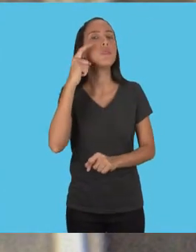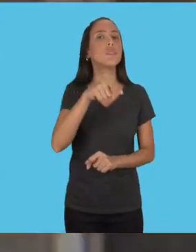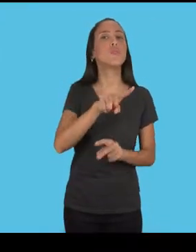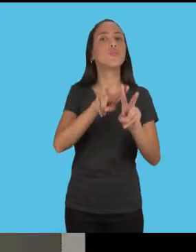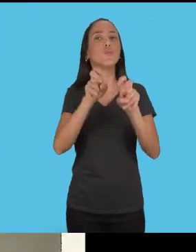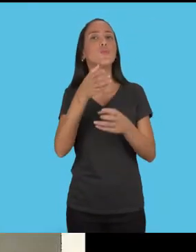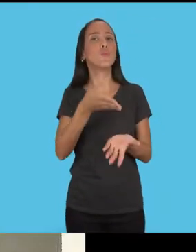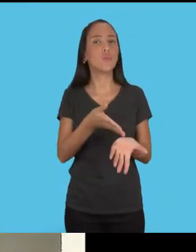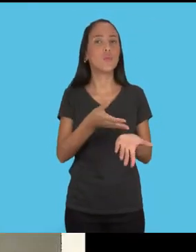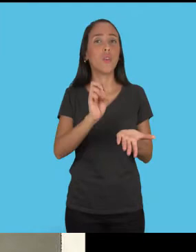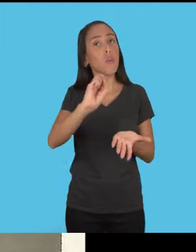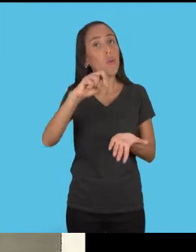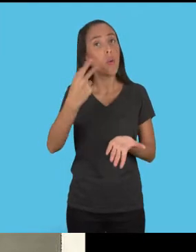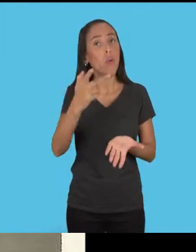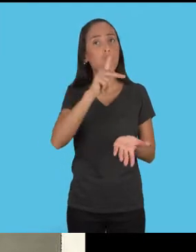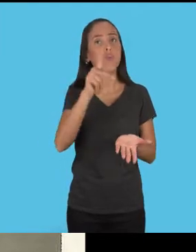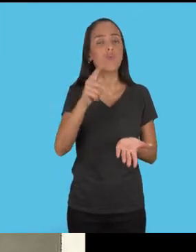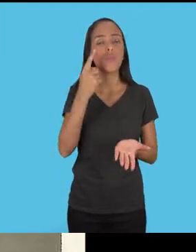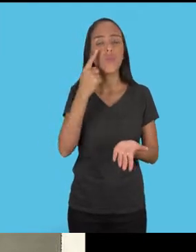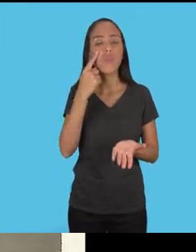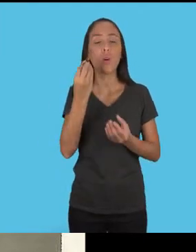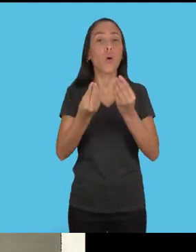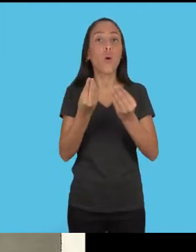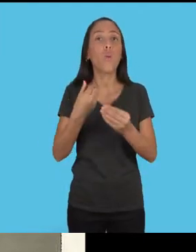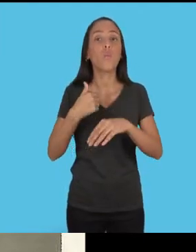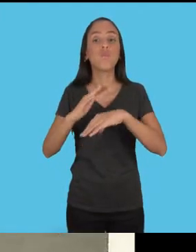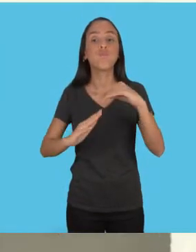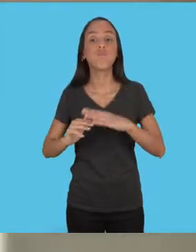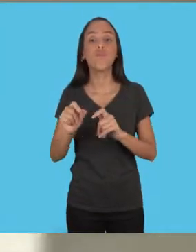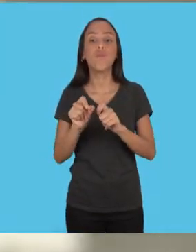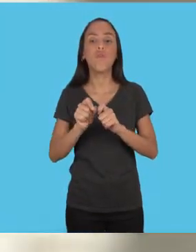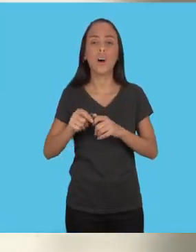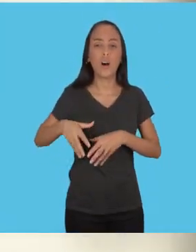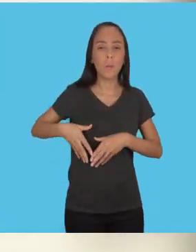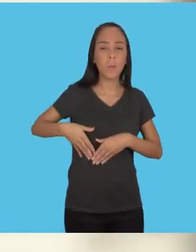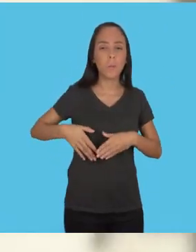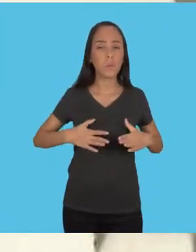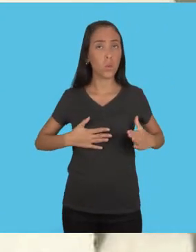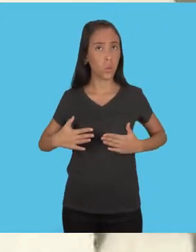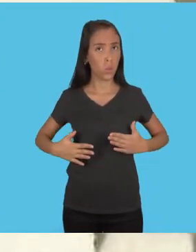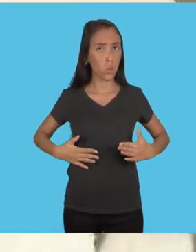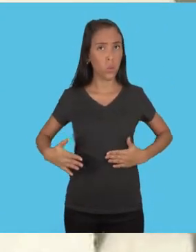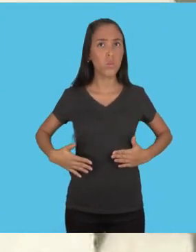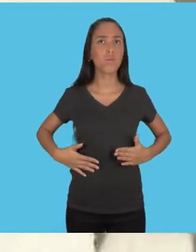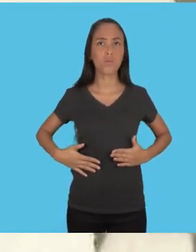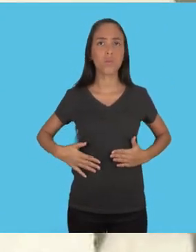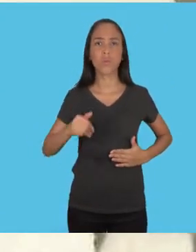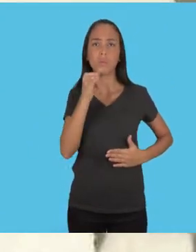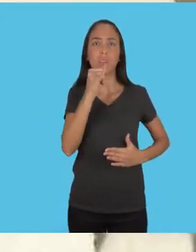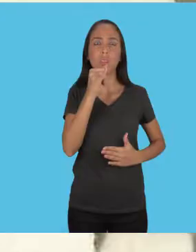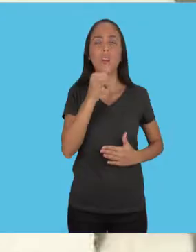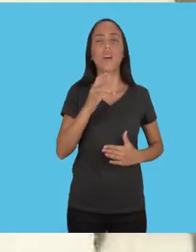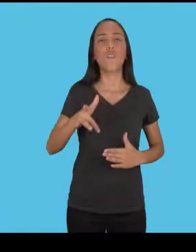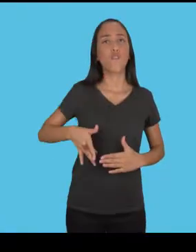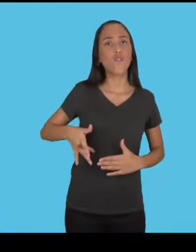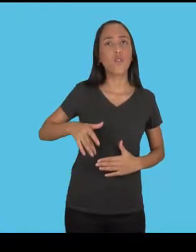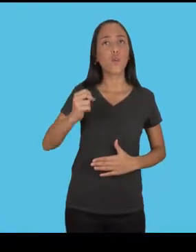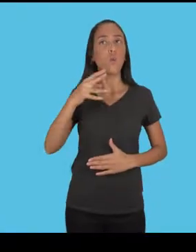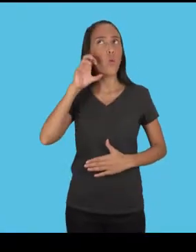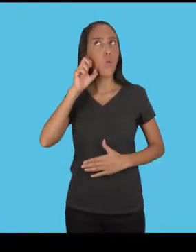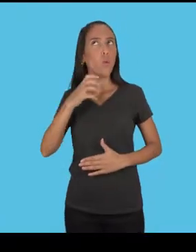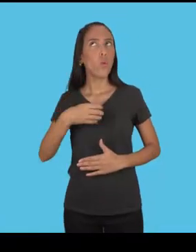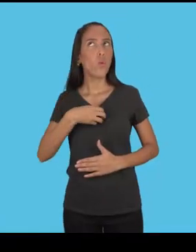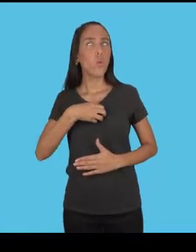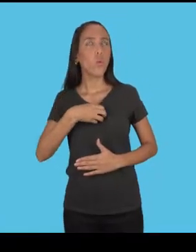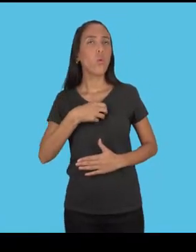ou então verificava se a palpação da gente era boa, né, digamos, palpar o fígado ou escutar o coração. O